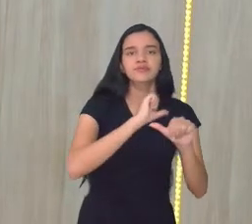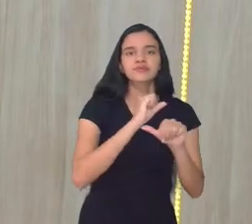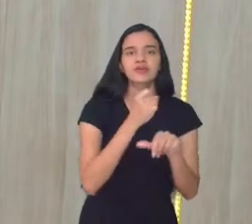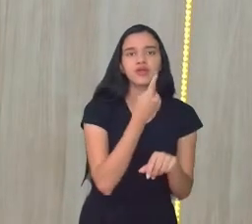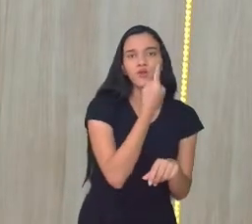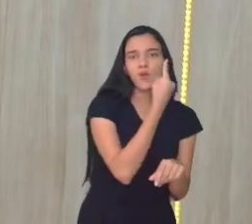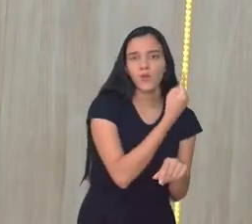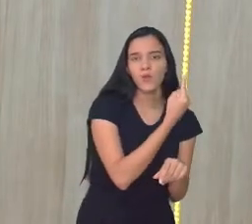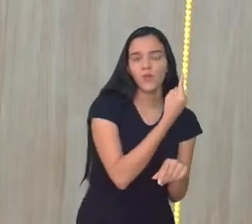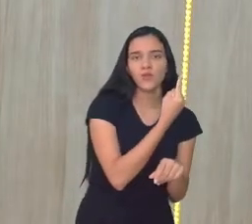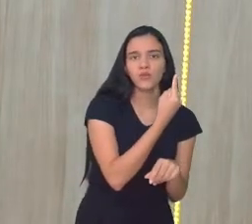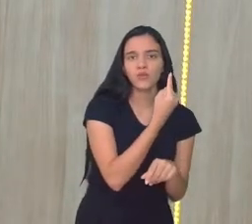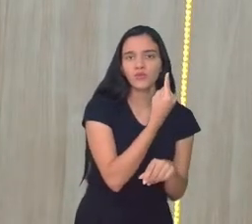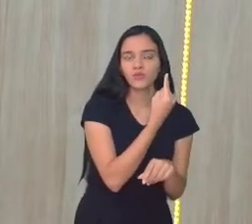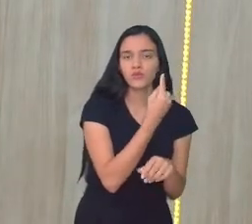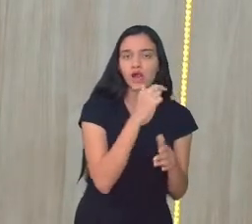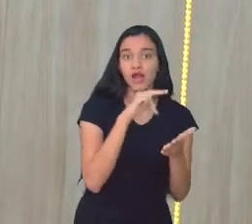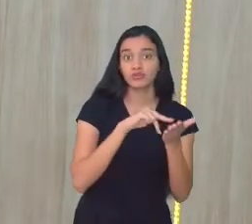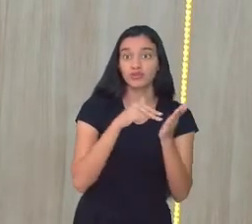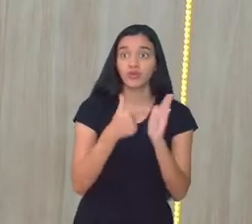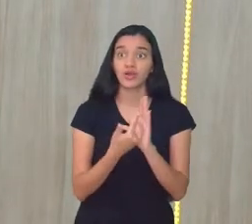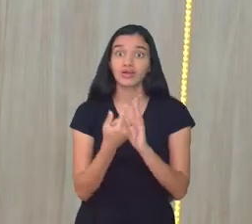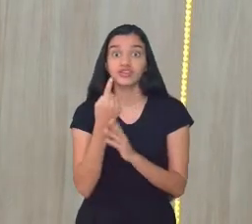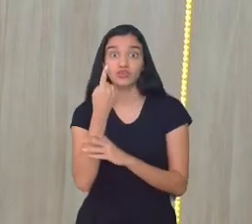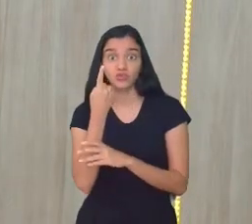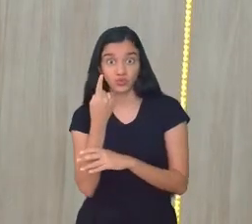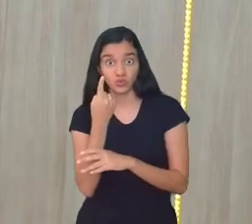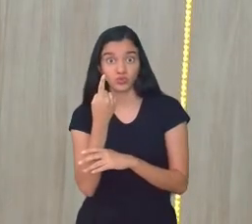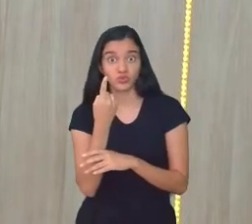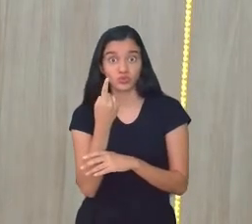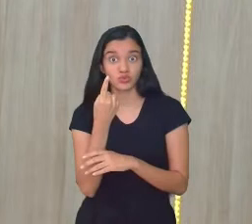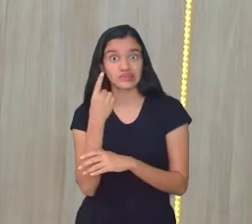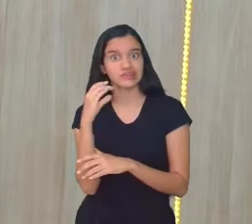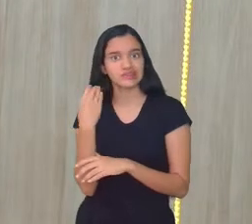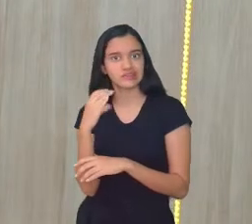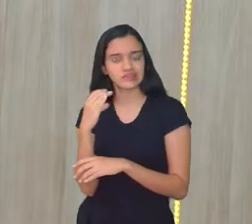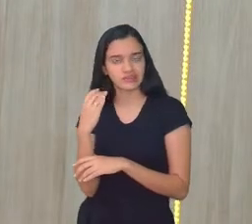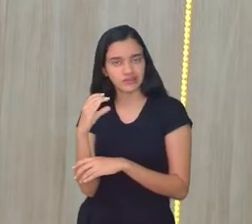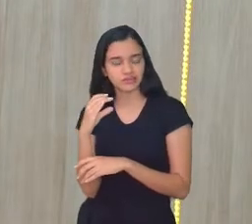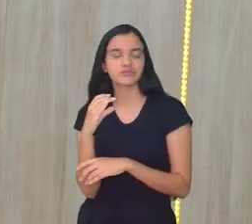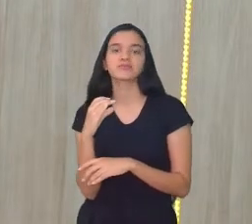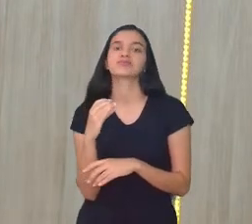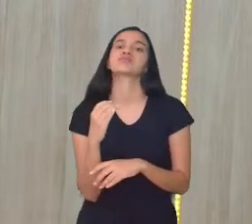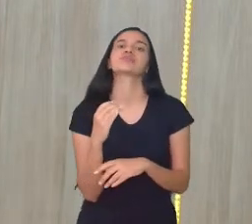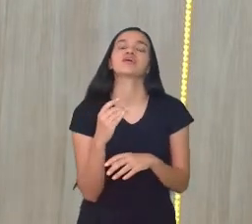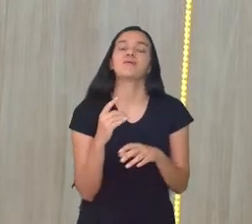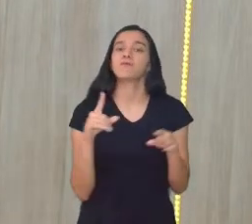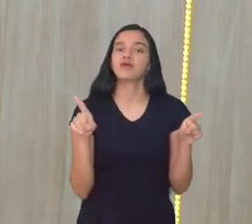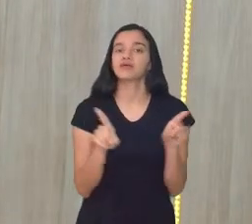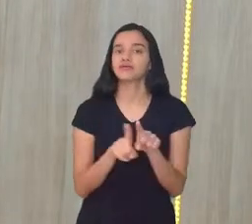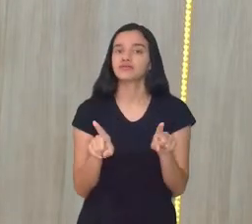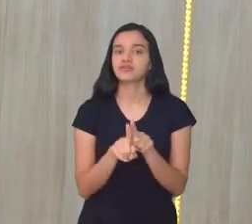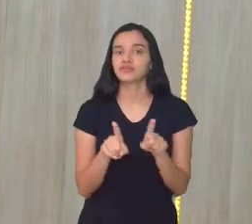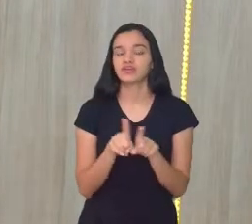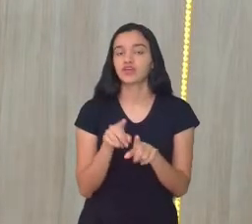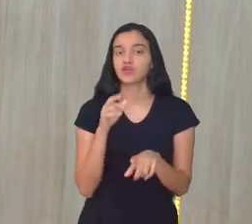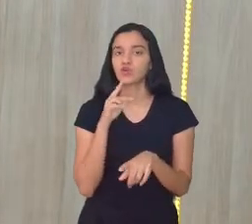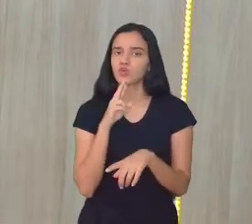de um real por 100 moedinhas de um centavo e eu vou ter o